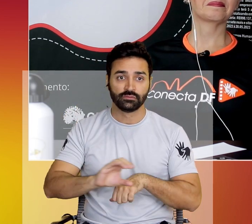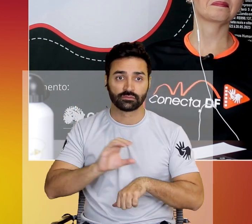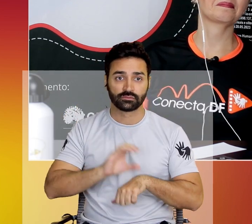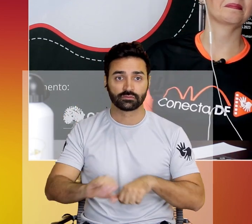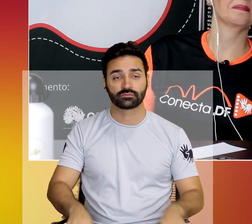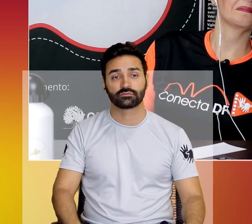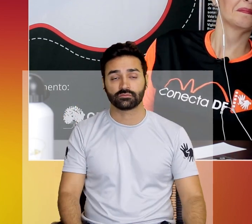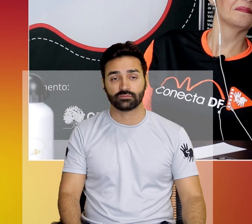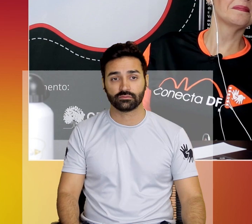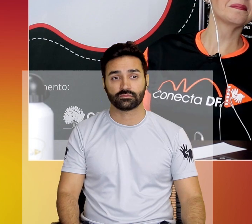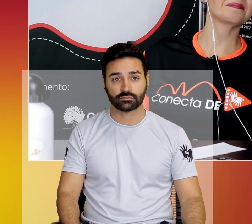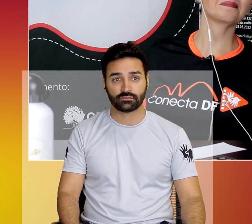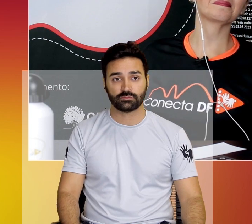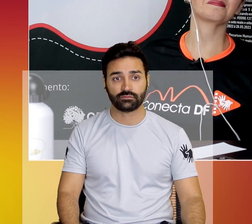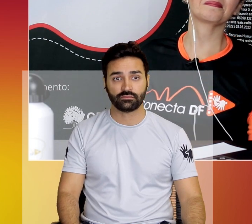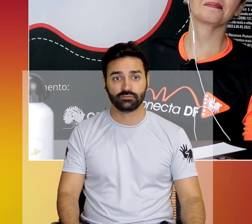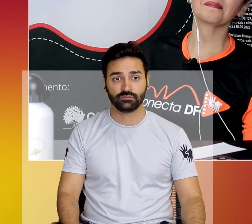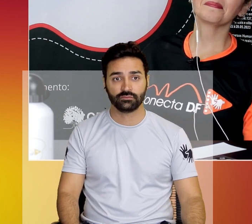Eu